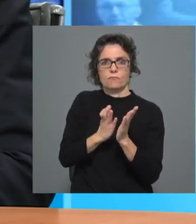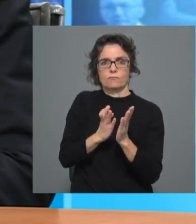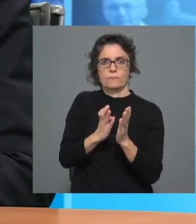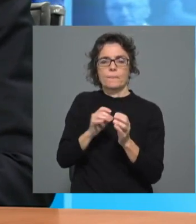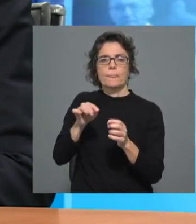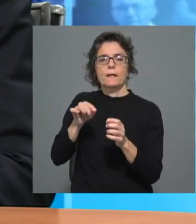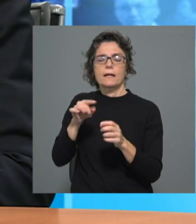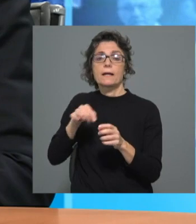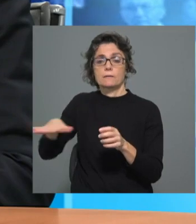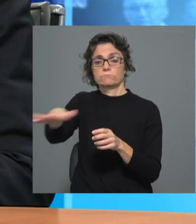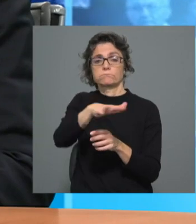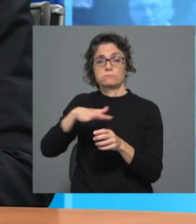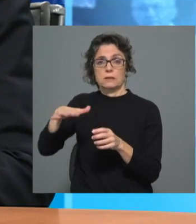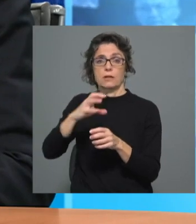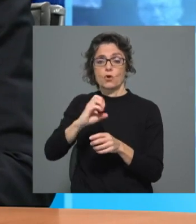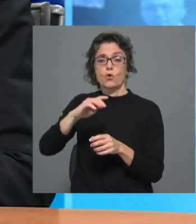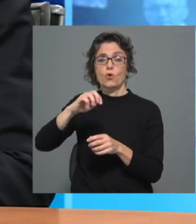Constantinopla, o Patriarcado de Constantinopla.